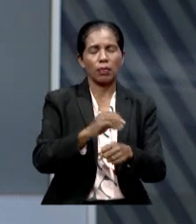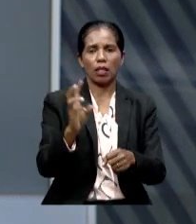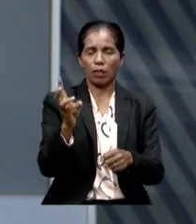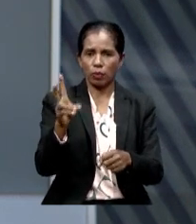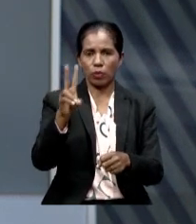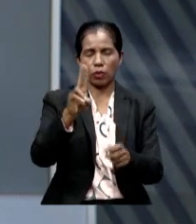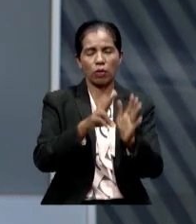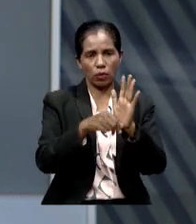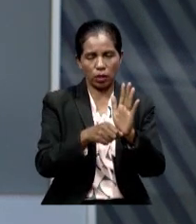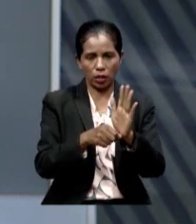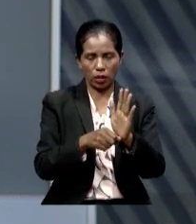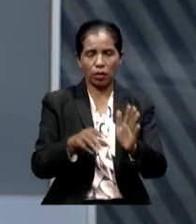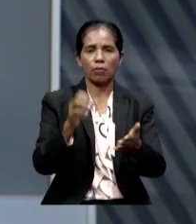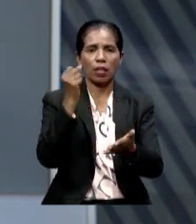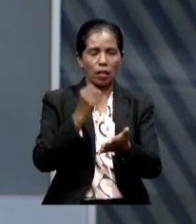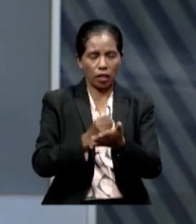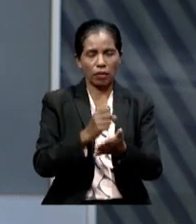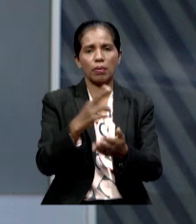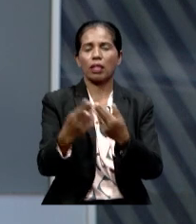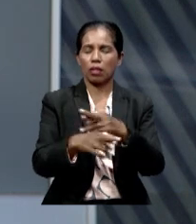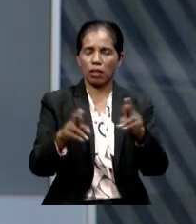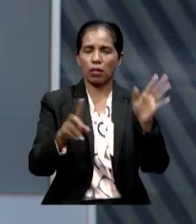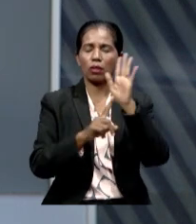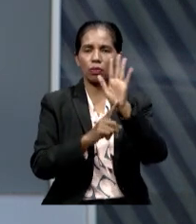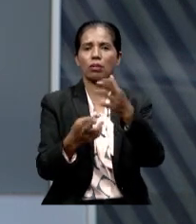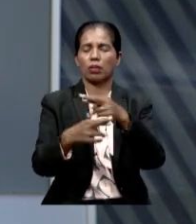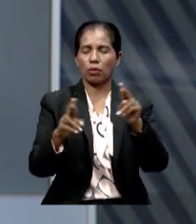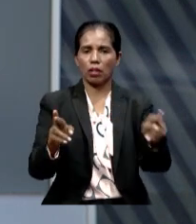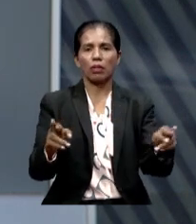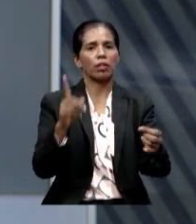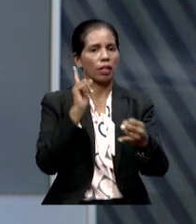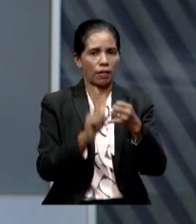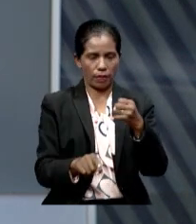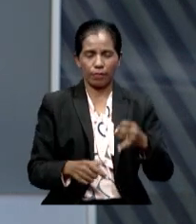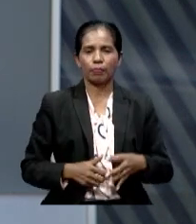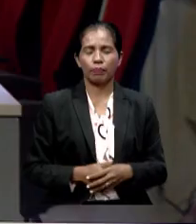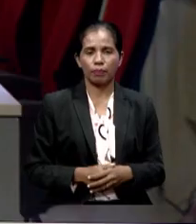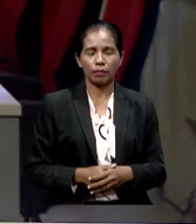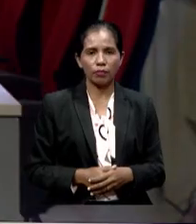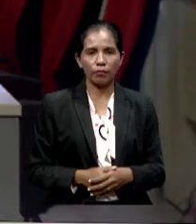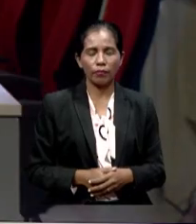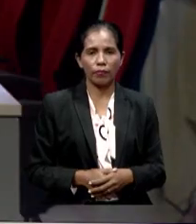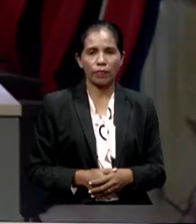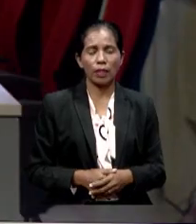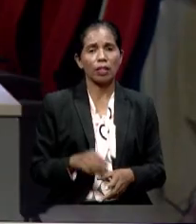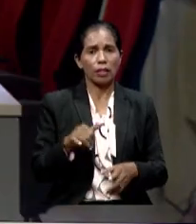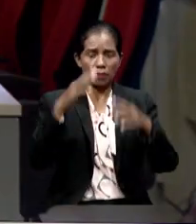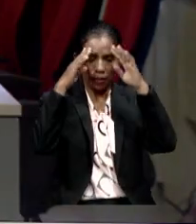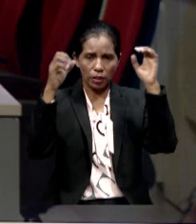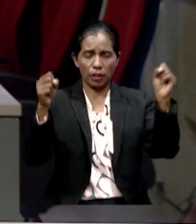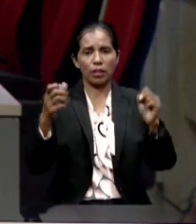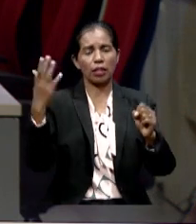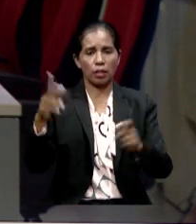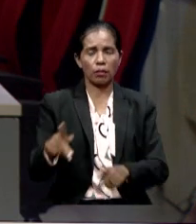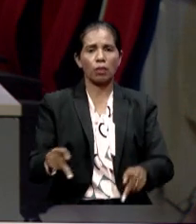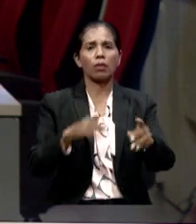a validação do resultado e proclama o resultado final. Sim, presidente. E a pública